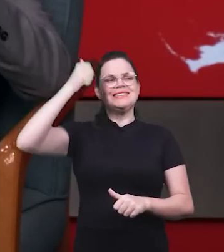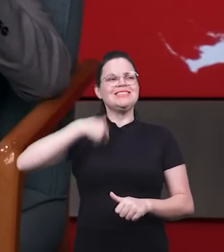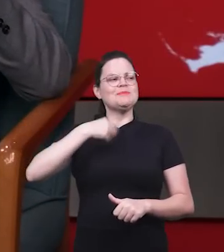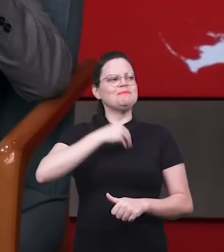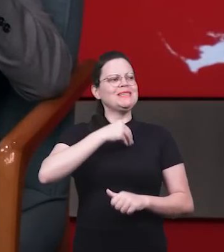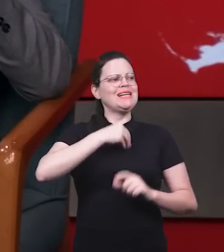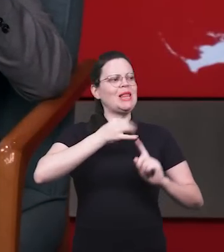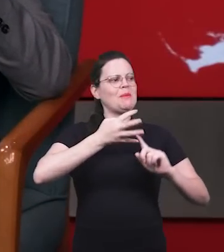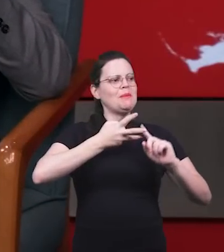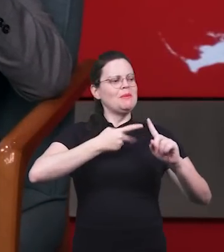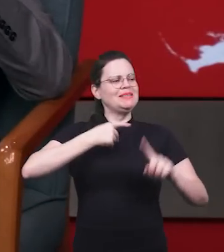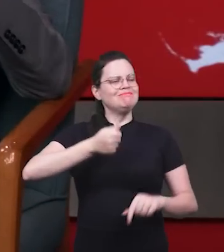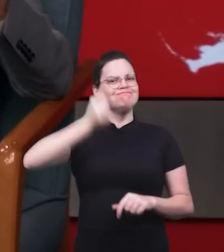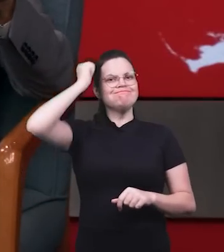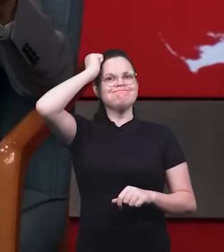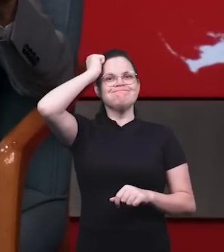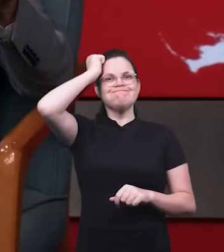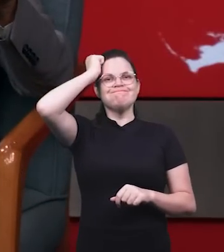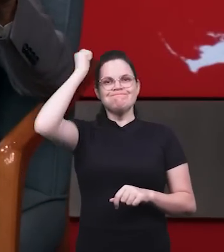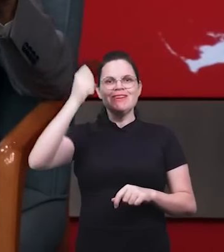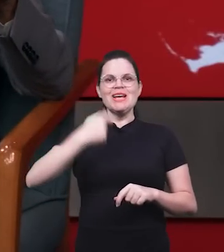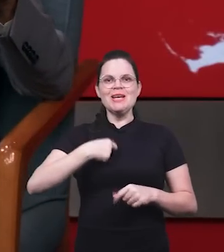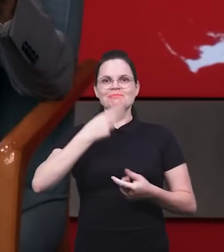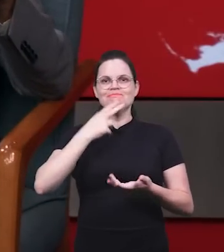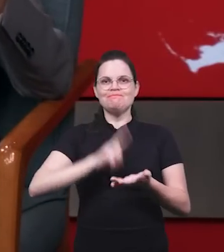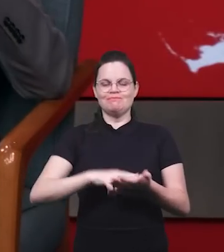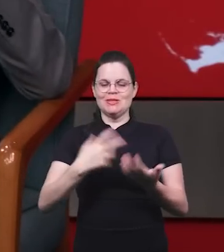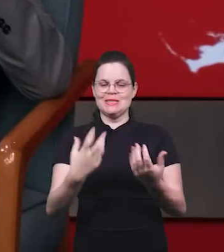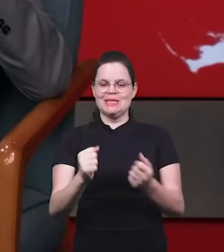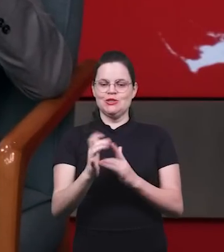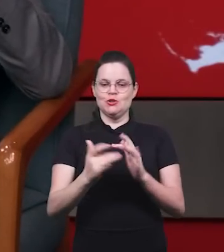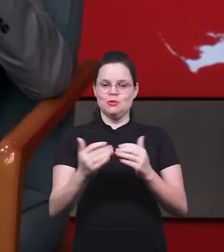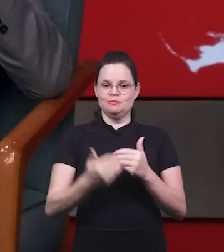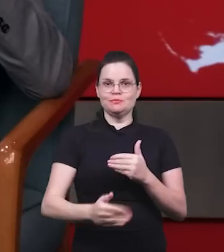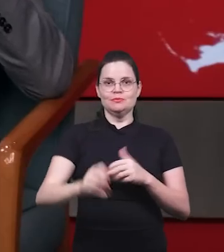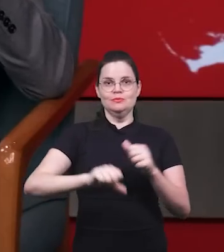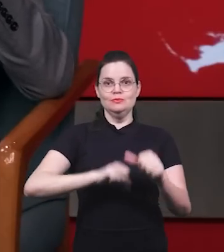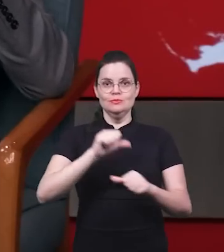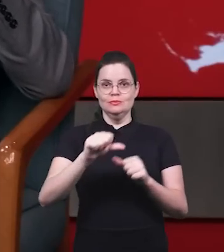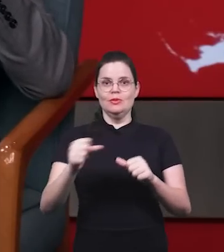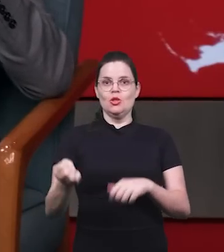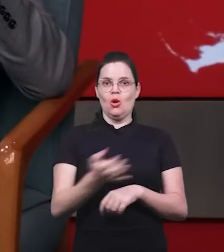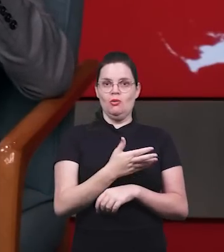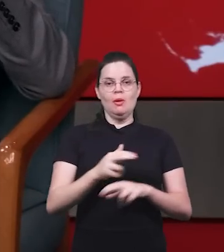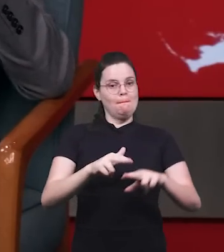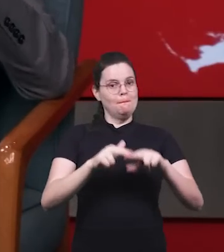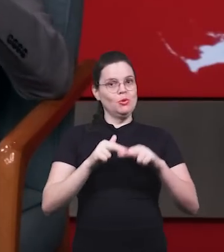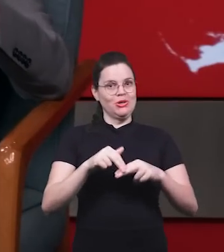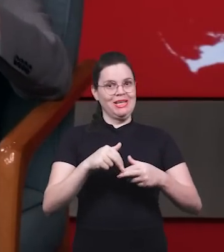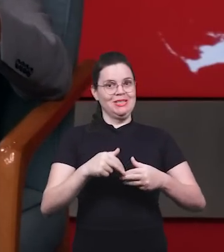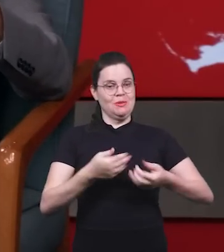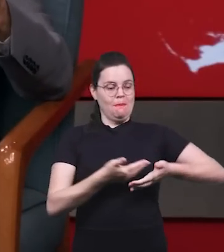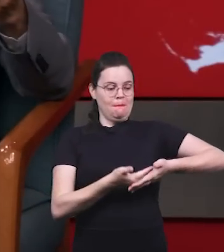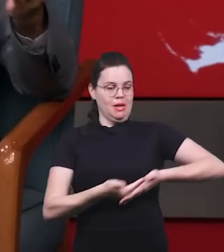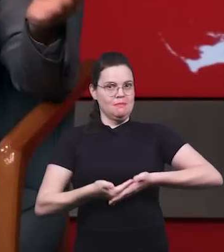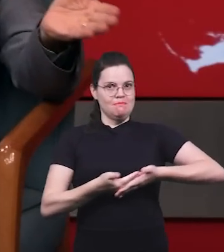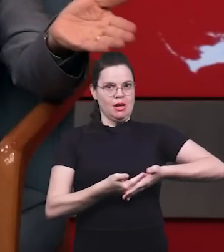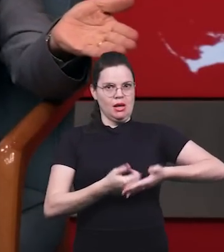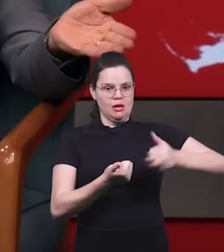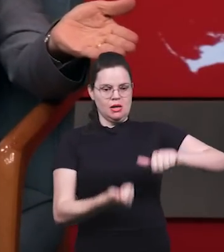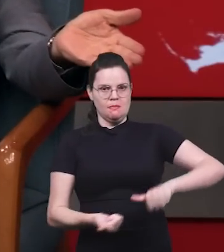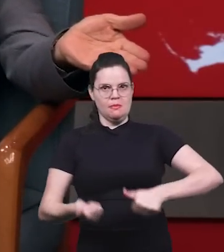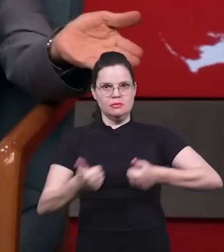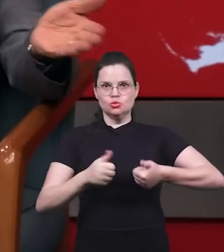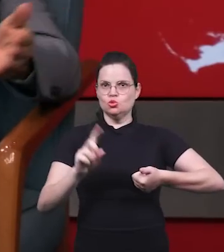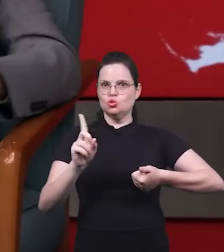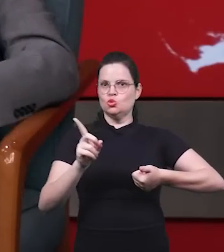isso que nós não batizamos as nossas crianças. Por quê? Porque o batismo nas águas,